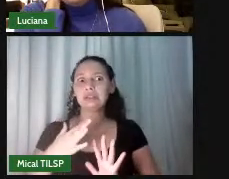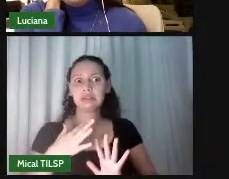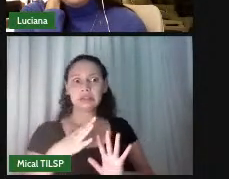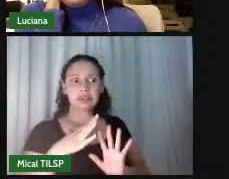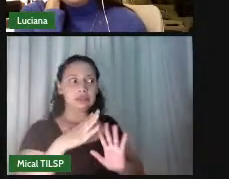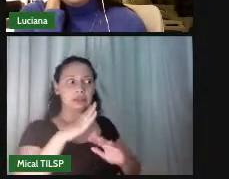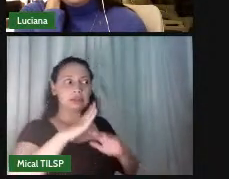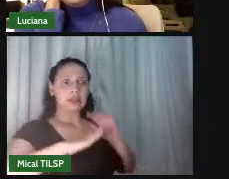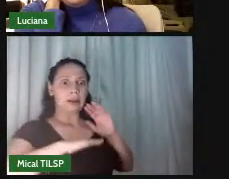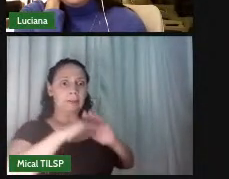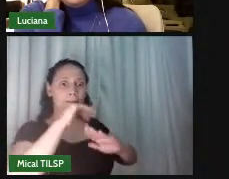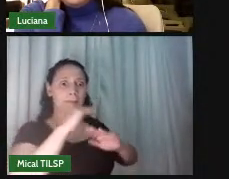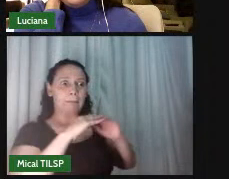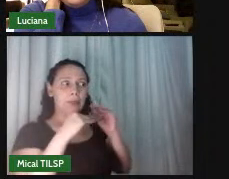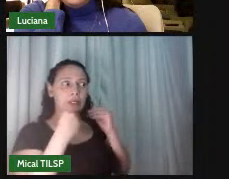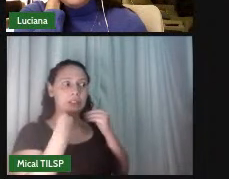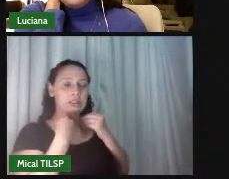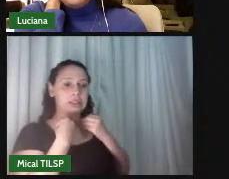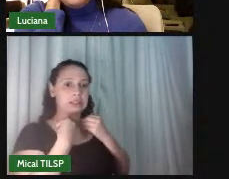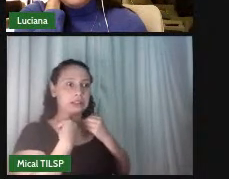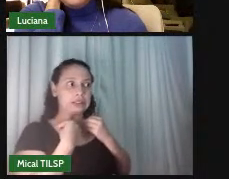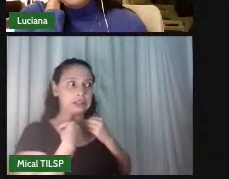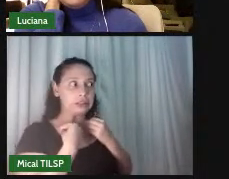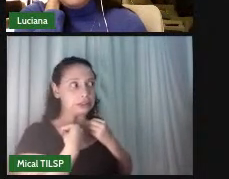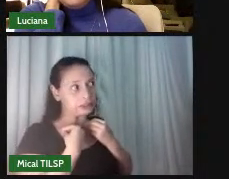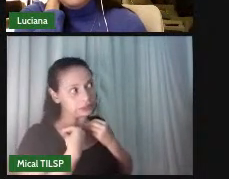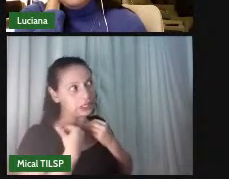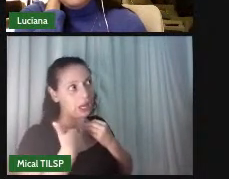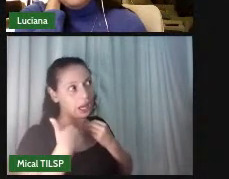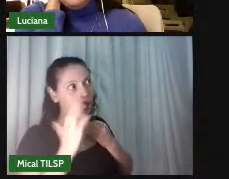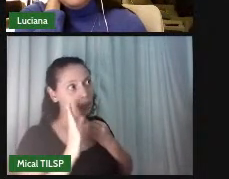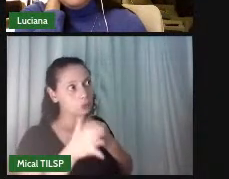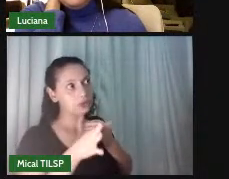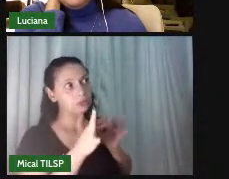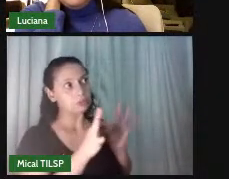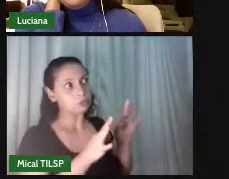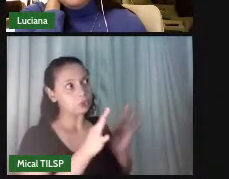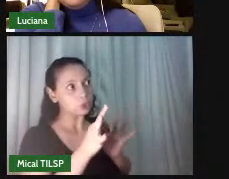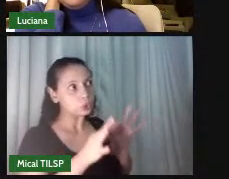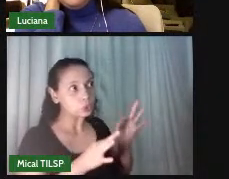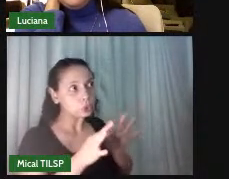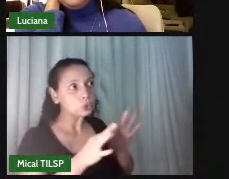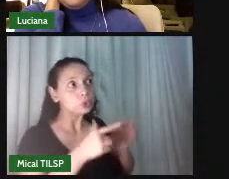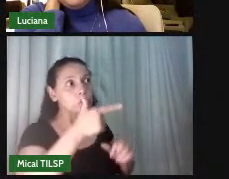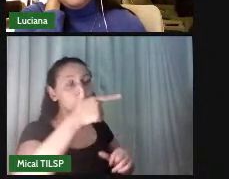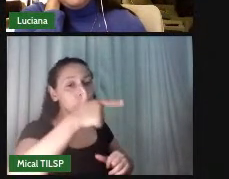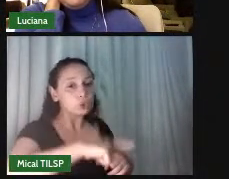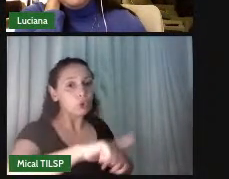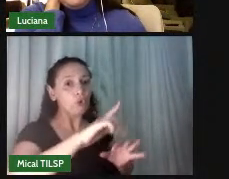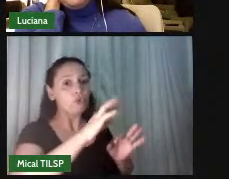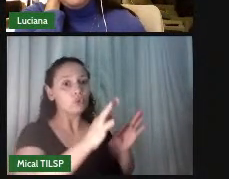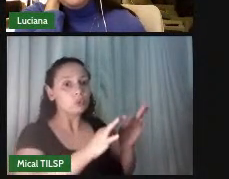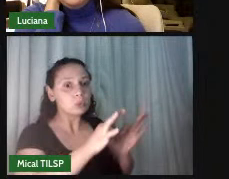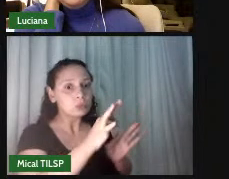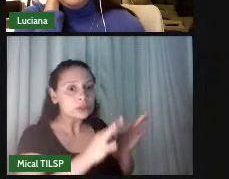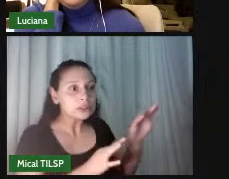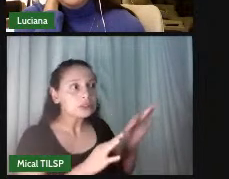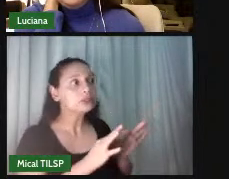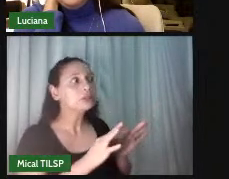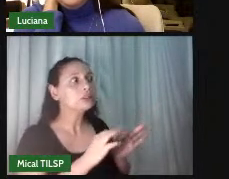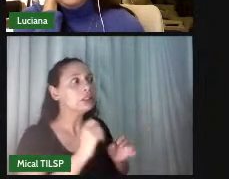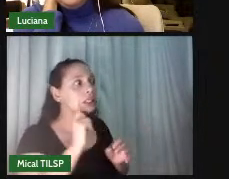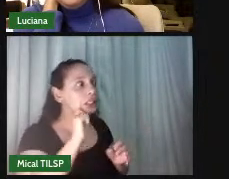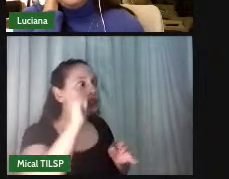Puta, eu fiz o tratamento endodôntico, não deu certo, eu propus o retratamento, não deu certo, eu extraí o dente, não deu certo, e